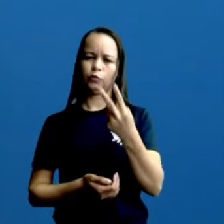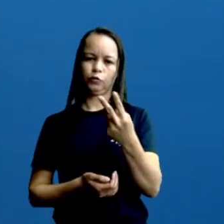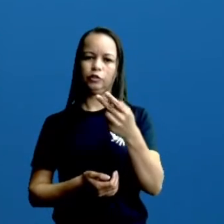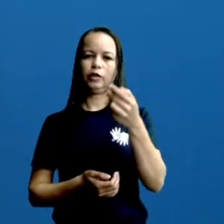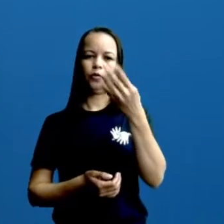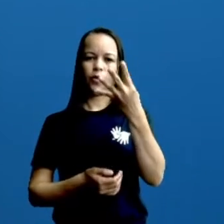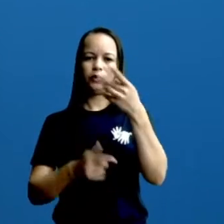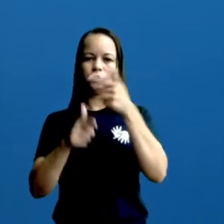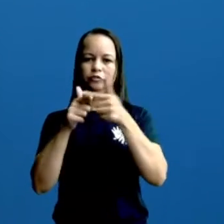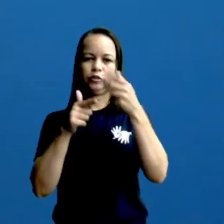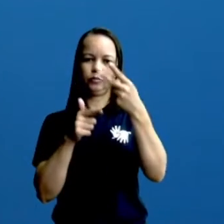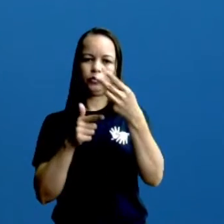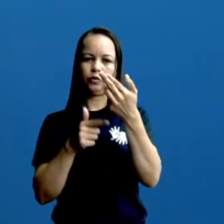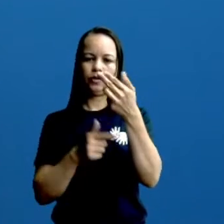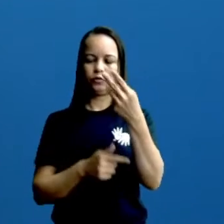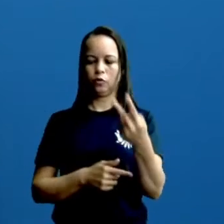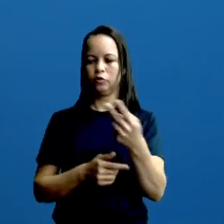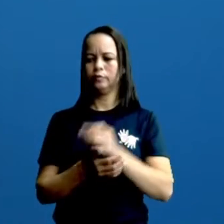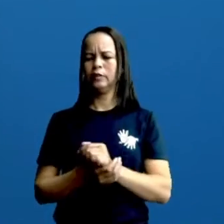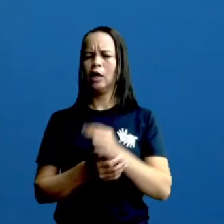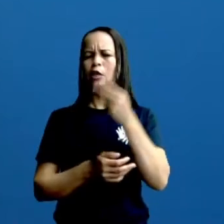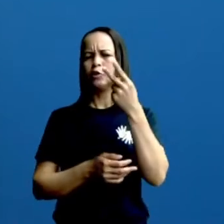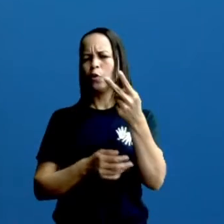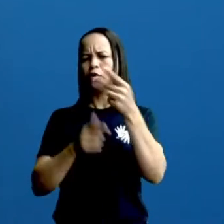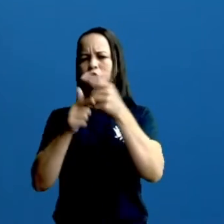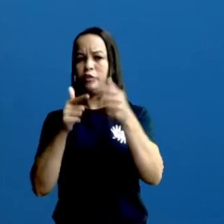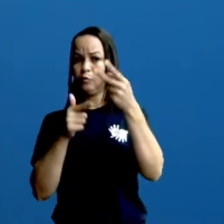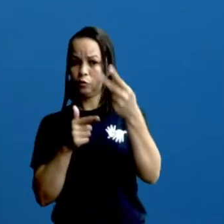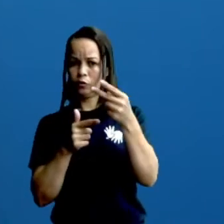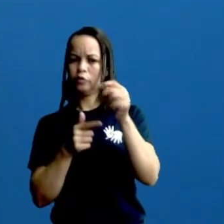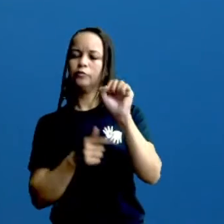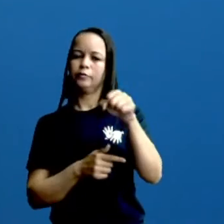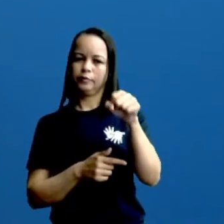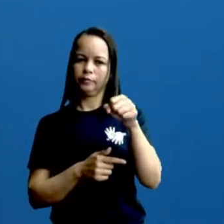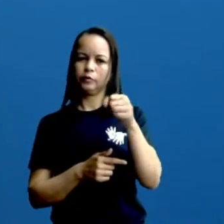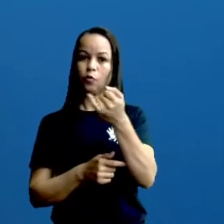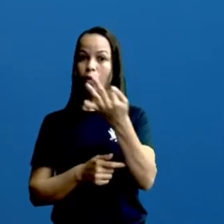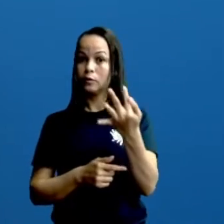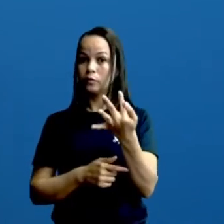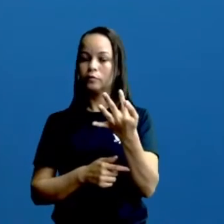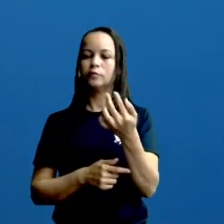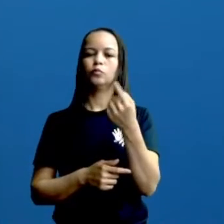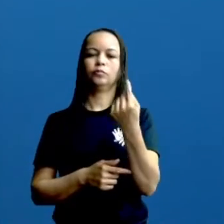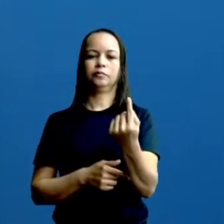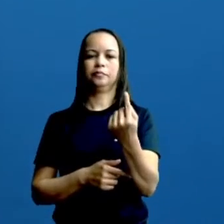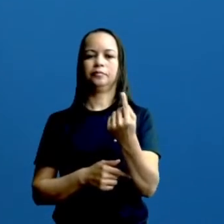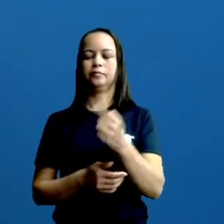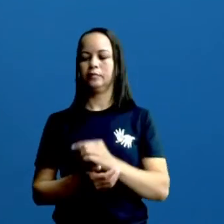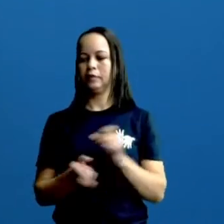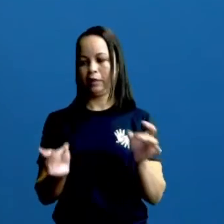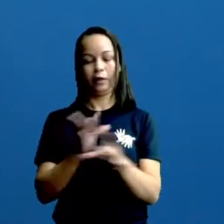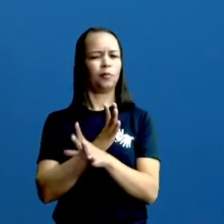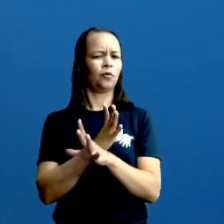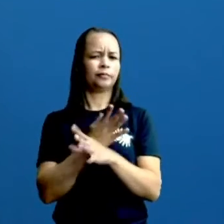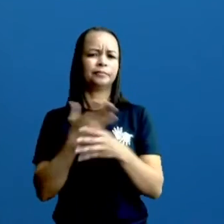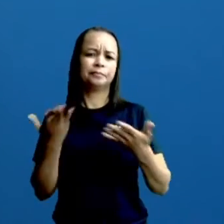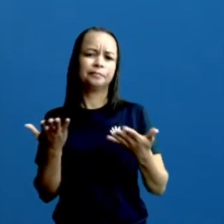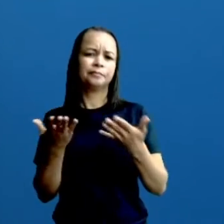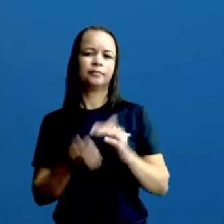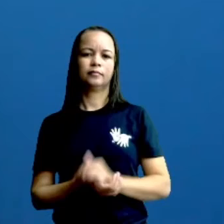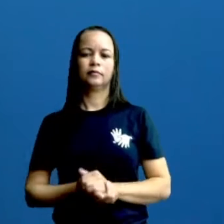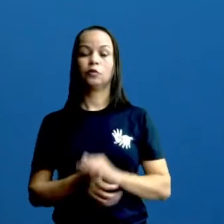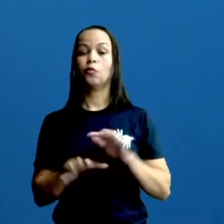2. O 2 é divisível por 2? Sim. Dá quanto? 1. Acabou a fatoração do